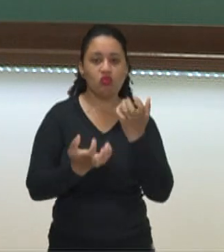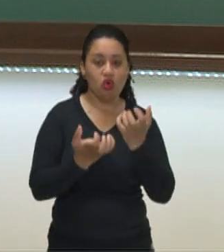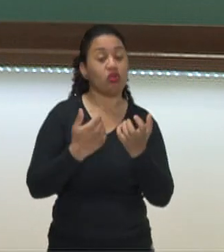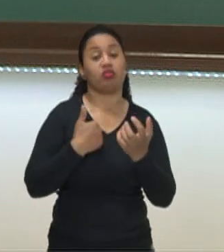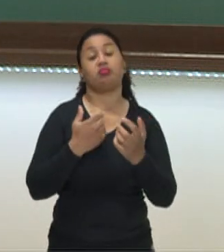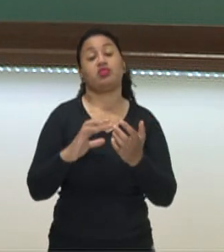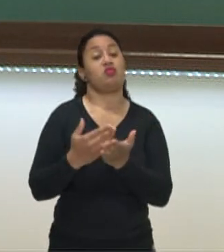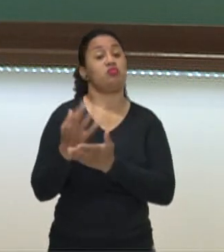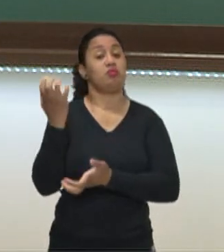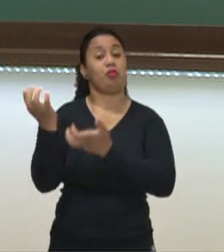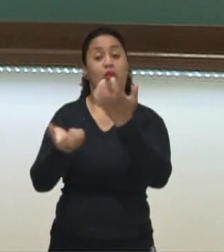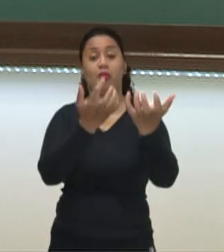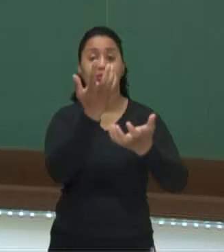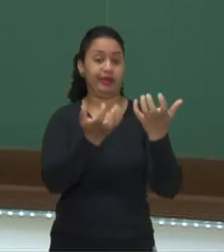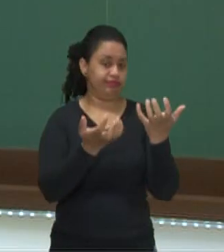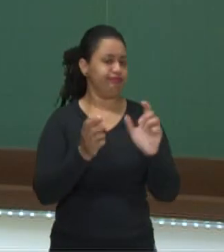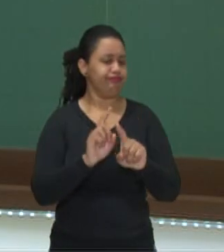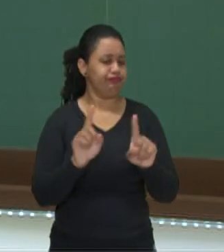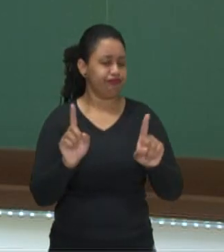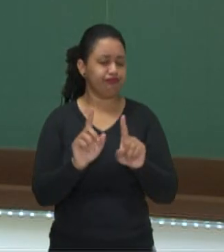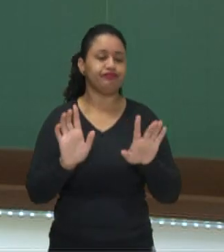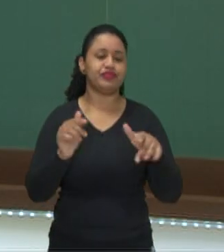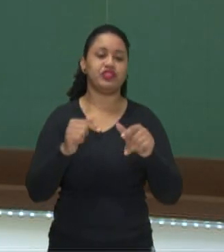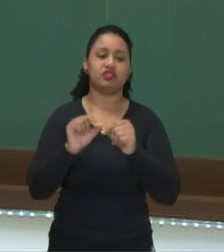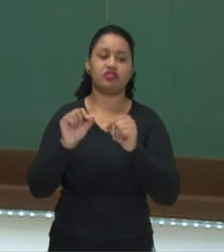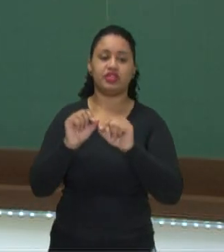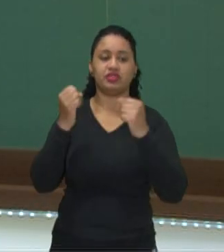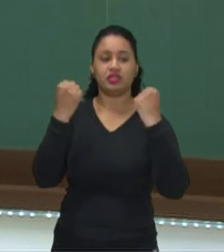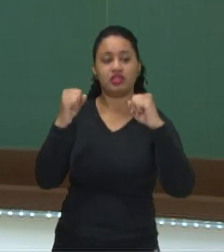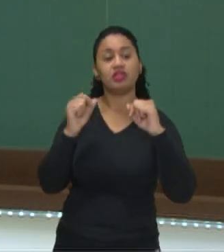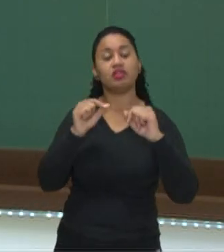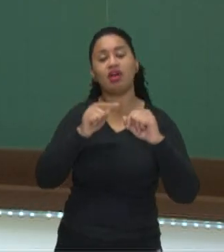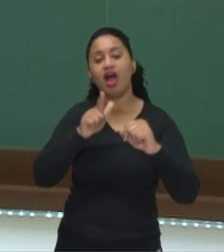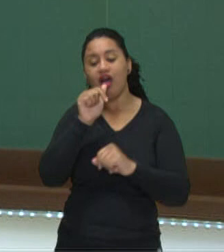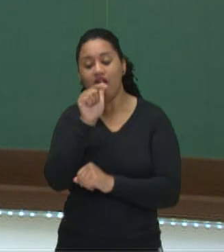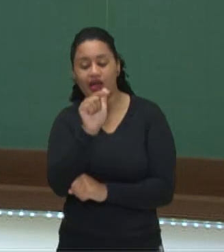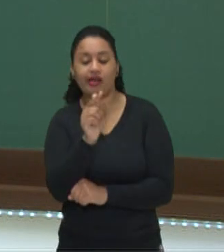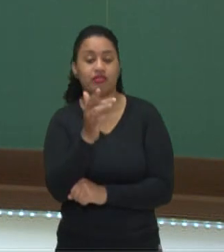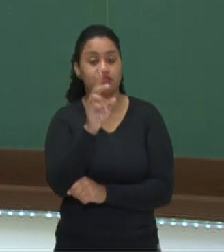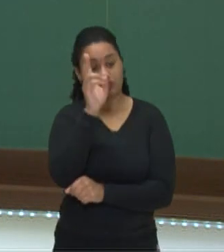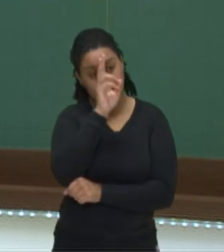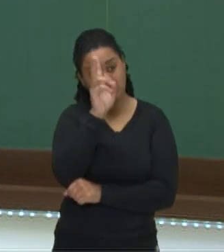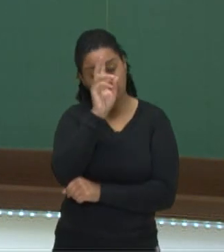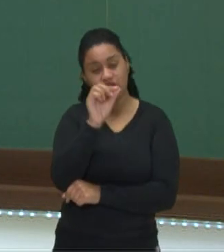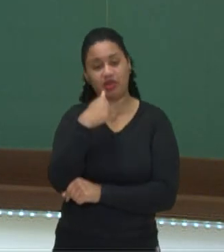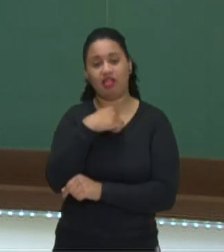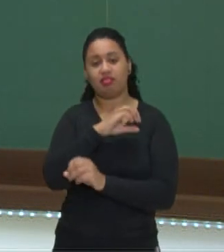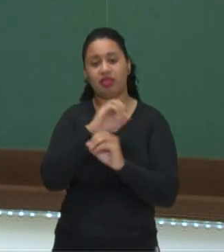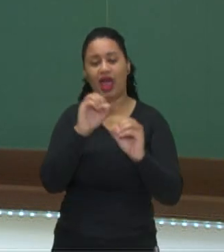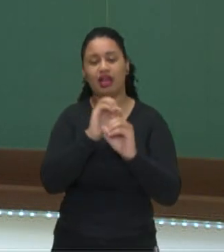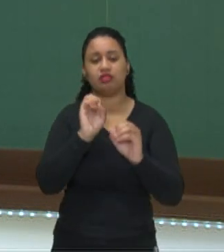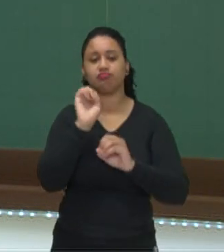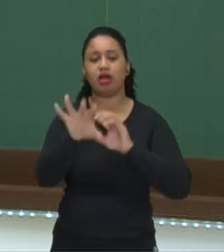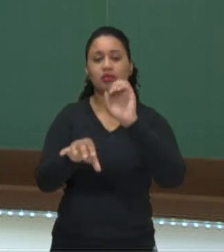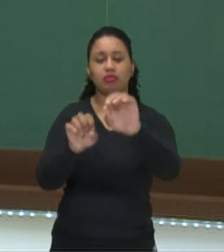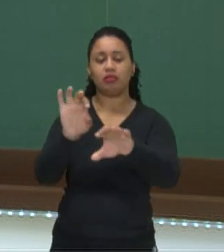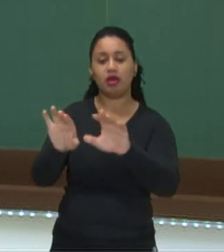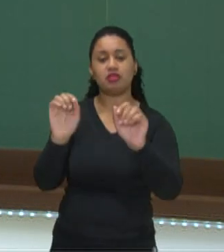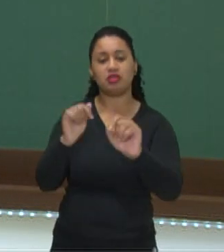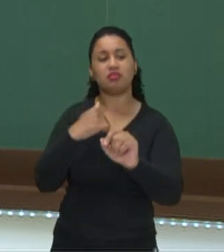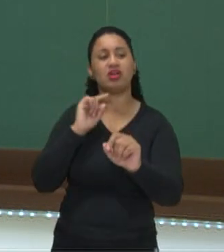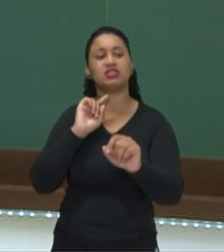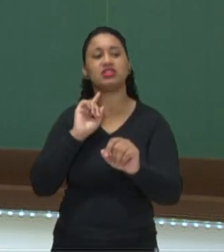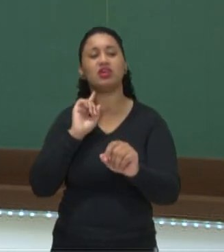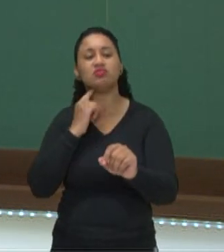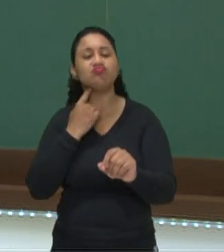uma queimada. Se eu faço atividades que envolvem água, lembrar de não jogar nada que possa poluir ali